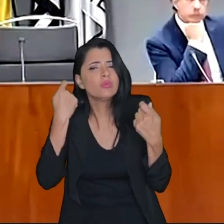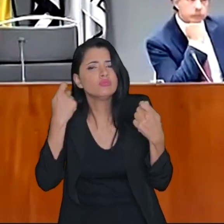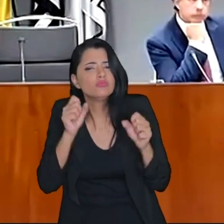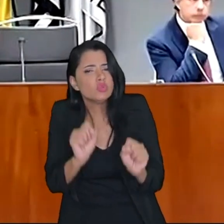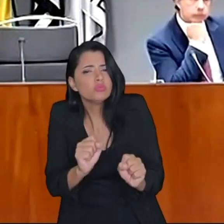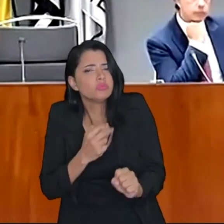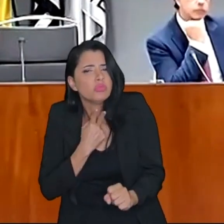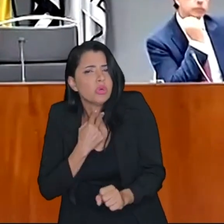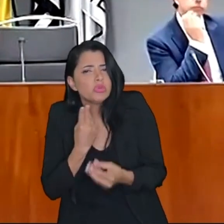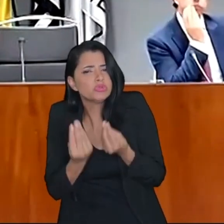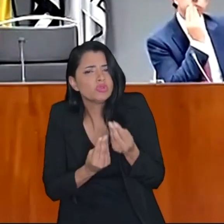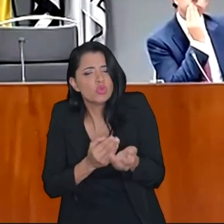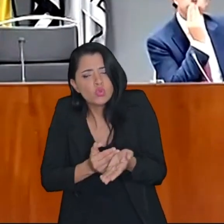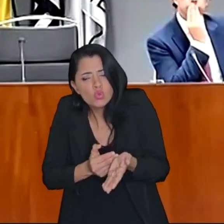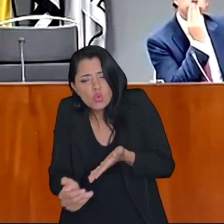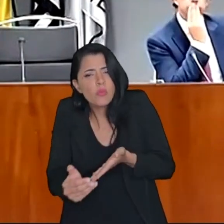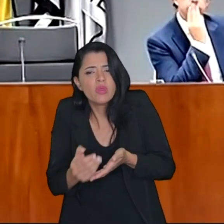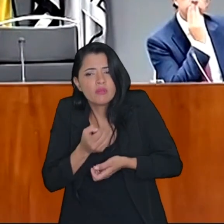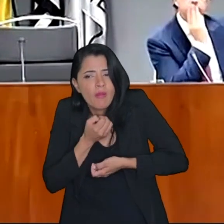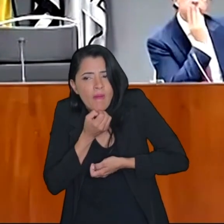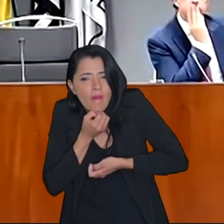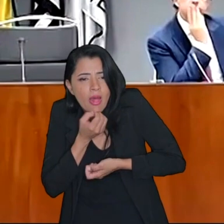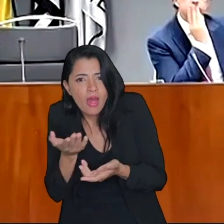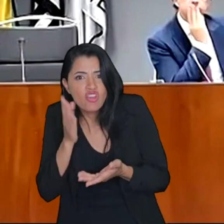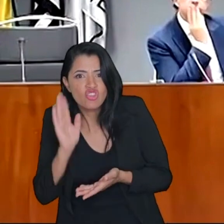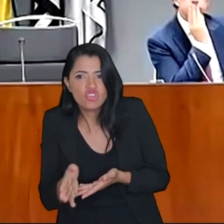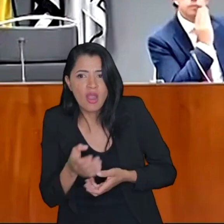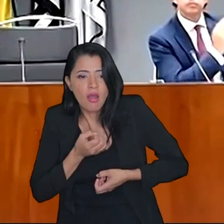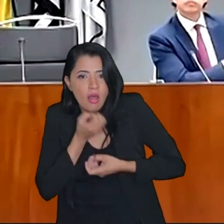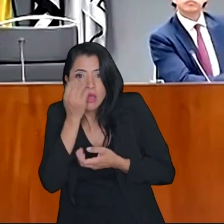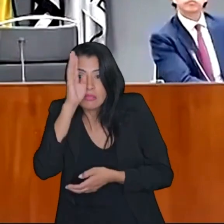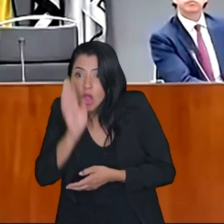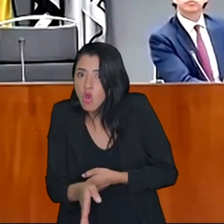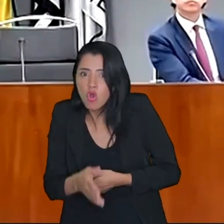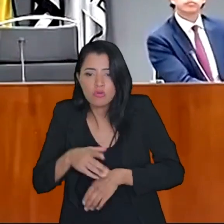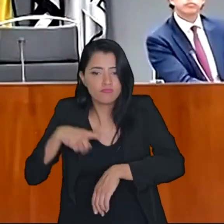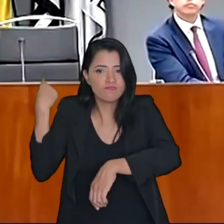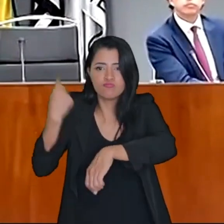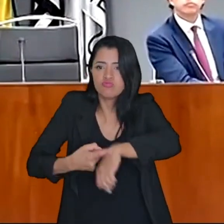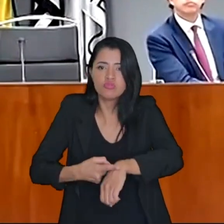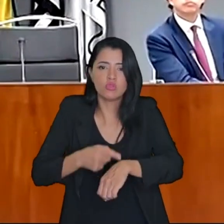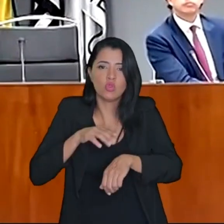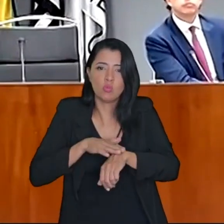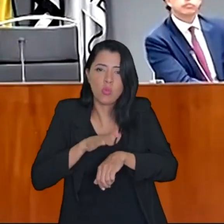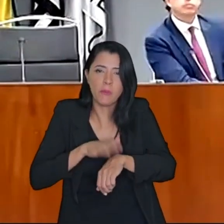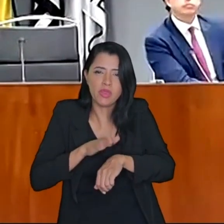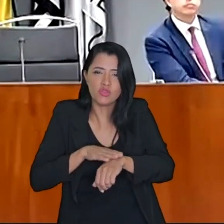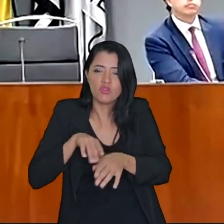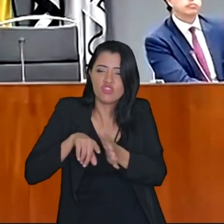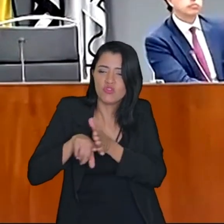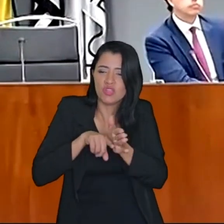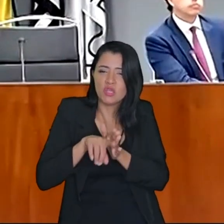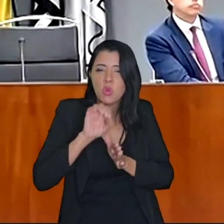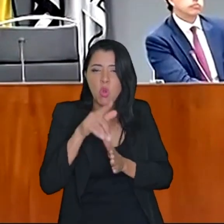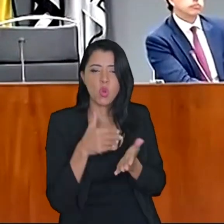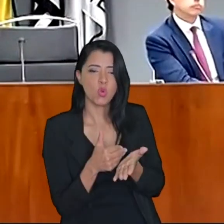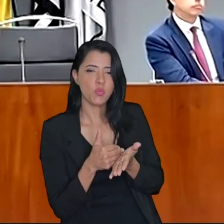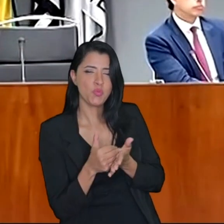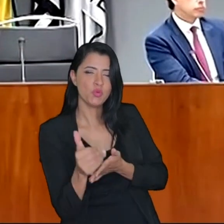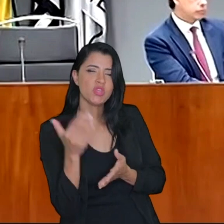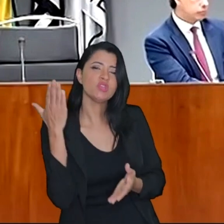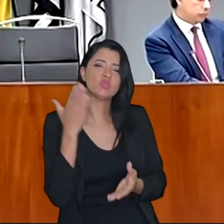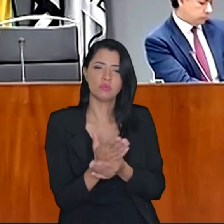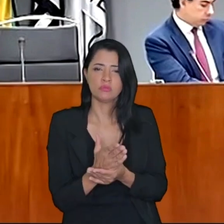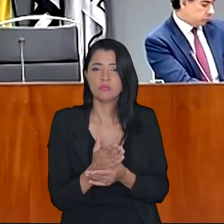isso na delação inicial? Ou seja, aquele que já colabora durante a fase de investigação ou no início do